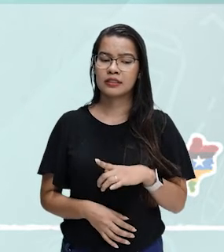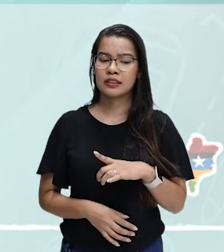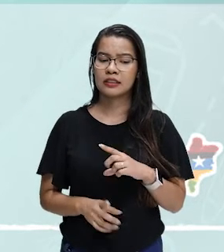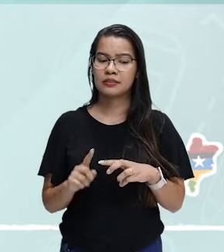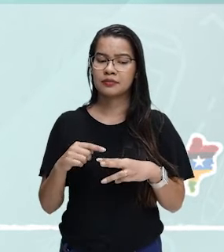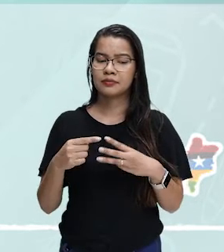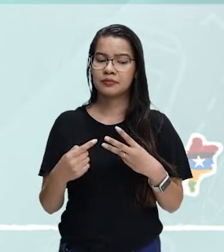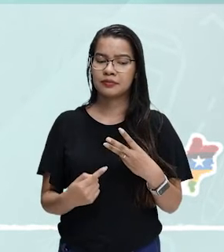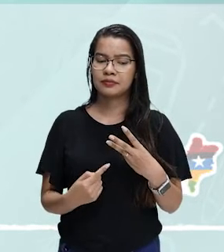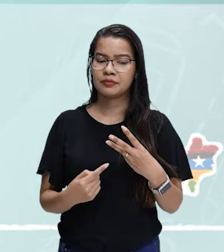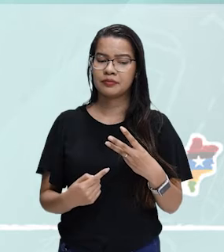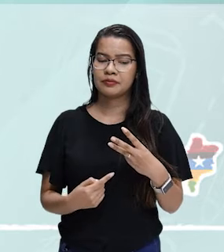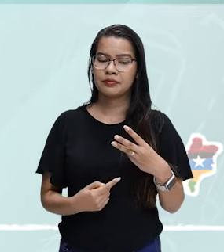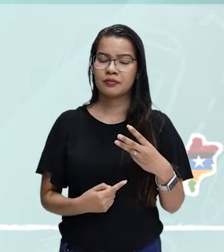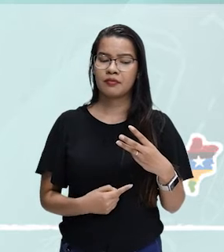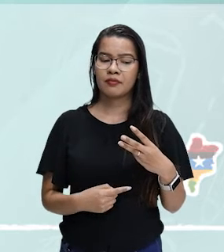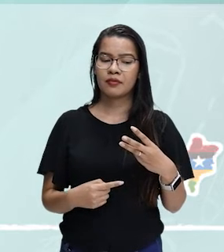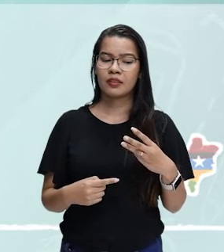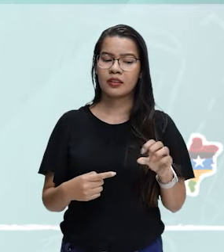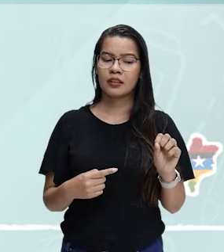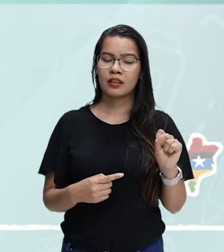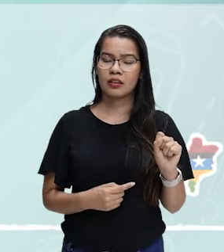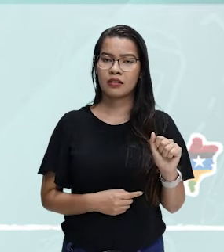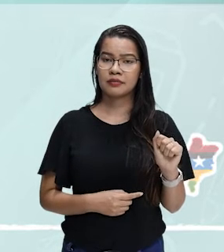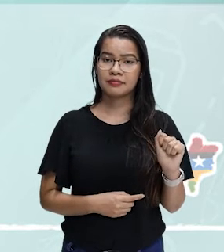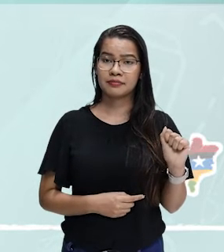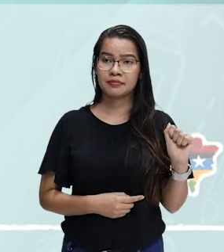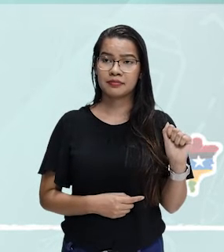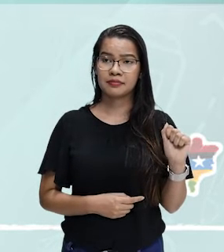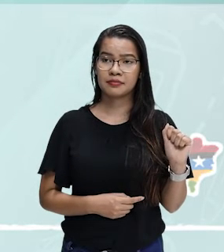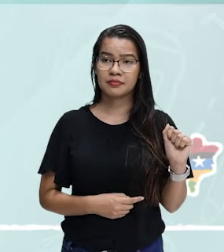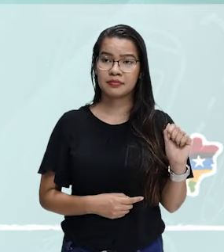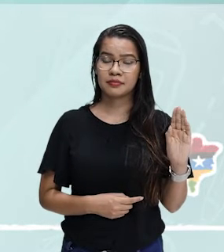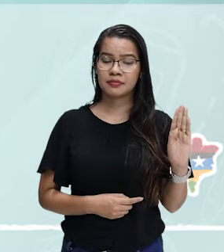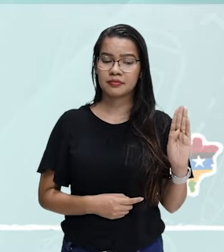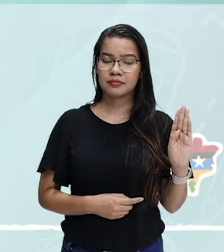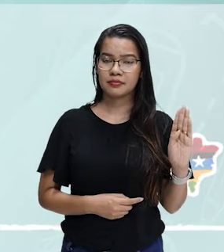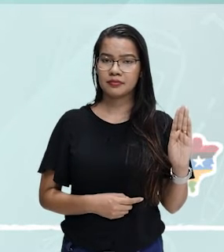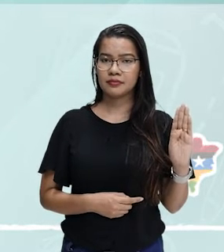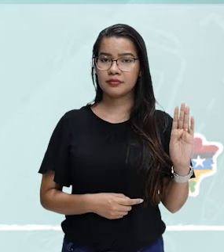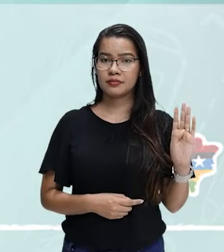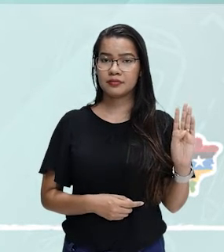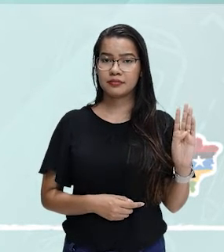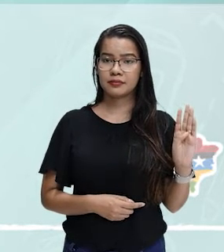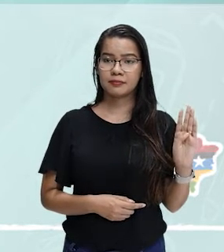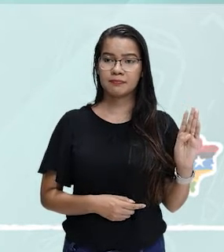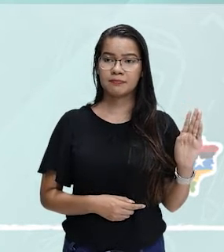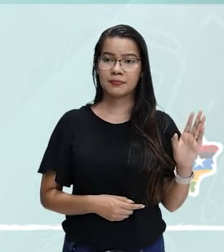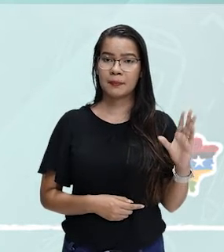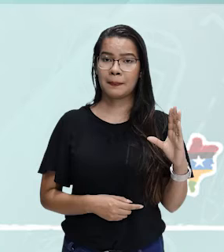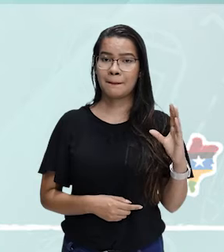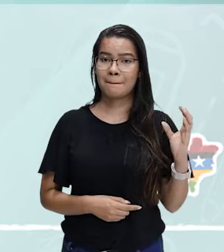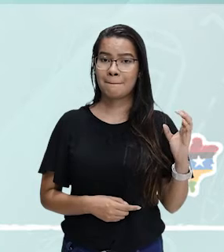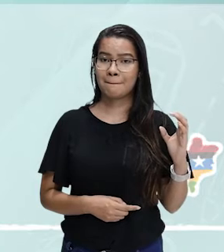orações subordinadas? Aí, no caso, você tem que identificar os verbos. Uma oração principal e uma subordinada?